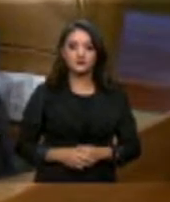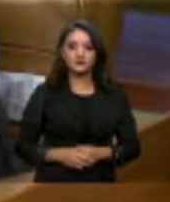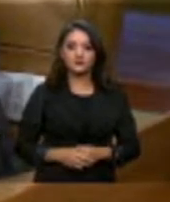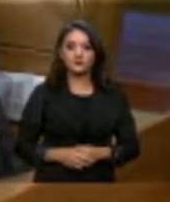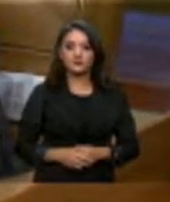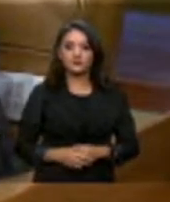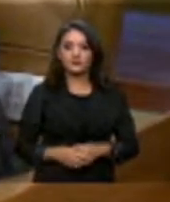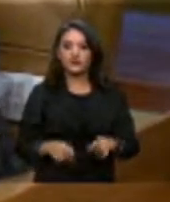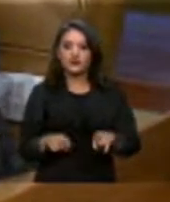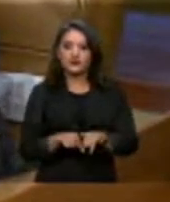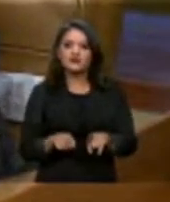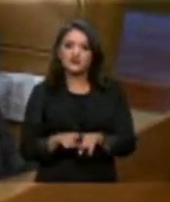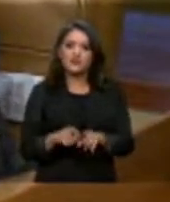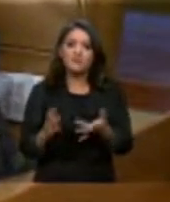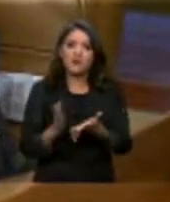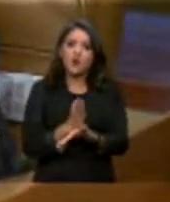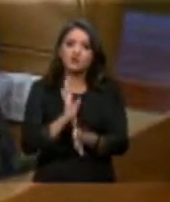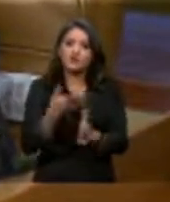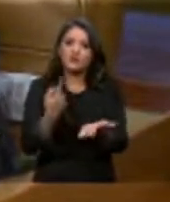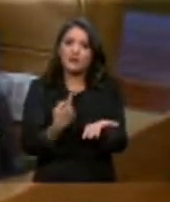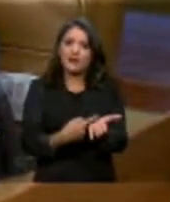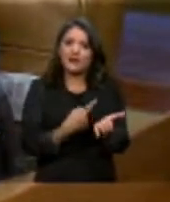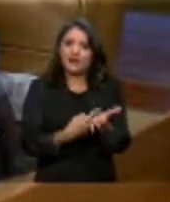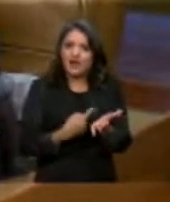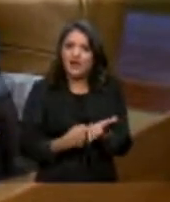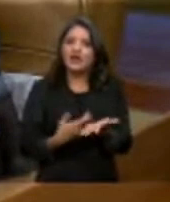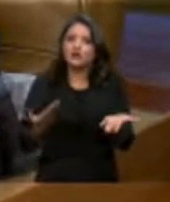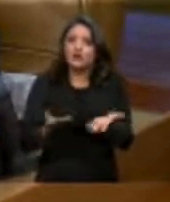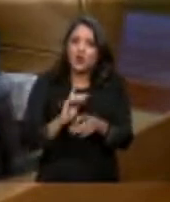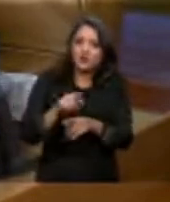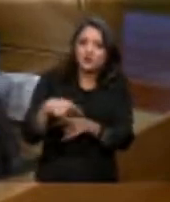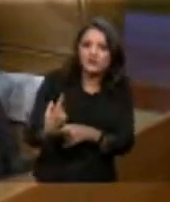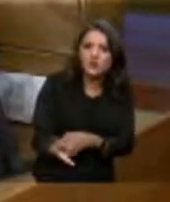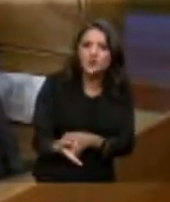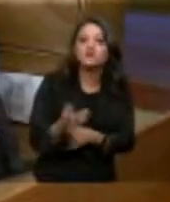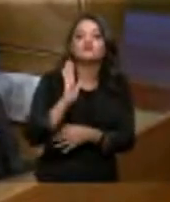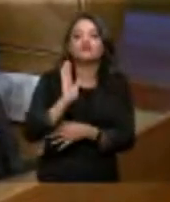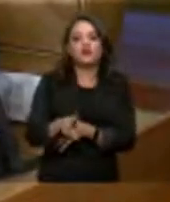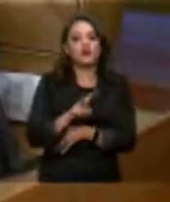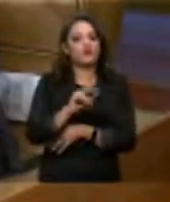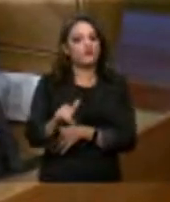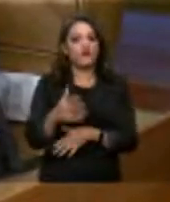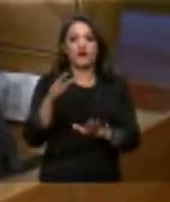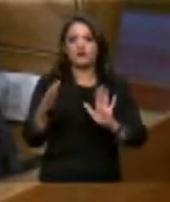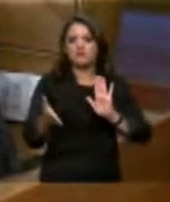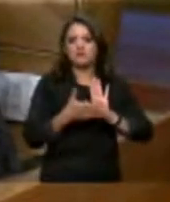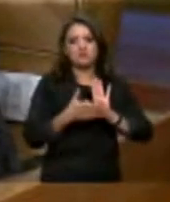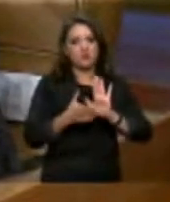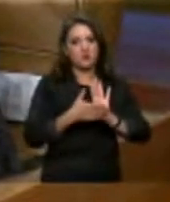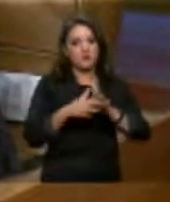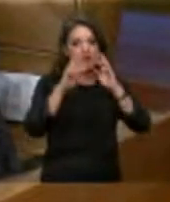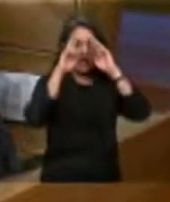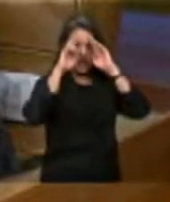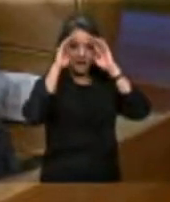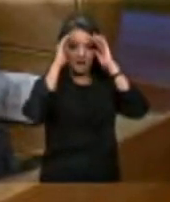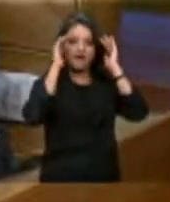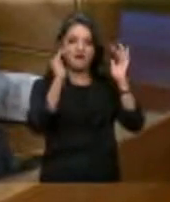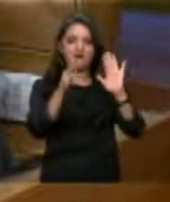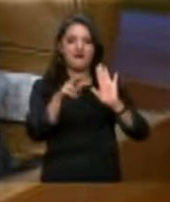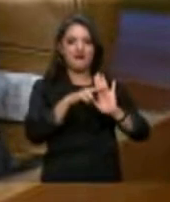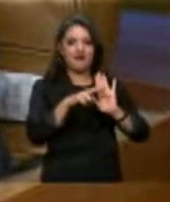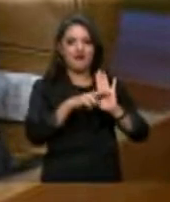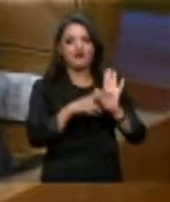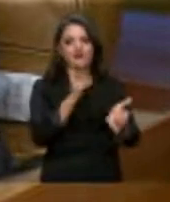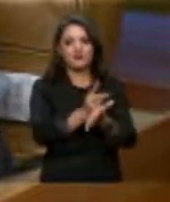as hipóteses, as ações para a sessão de hoje, a estas já se aplicará, caso esse seja o entendimento majoritário.